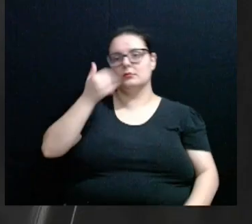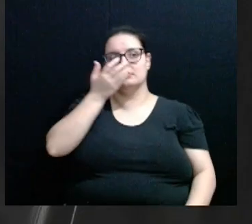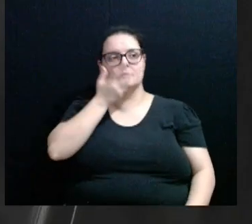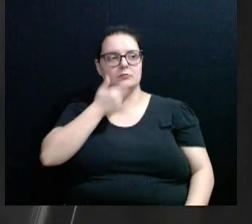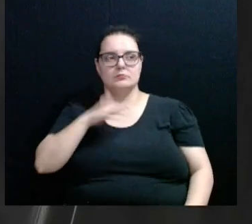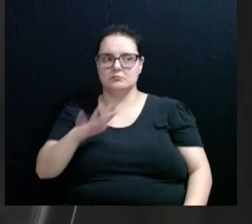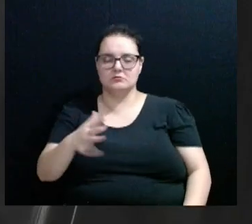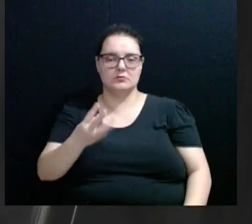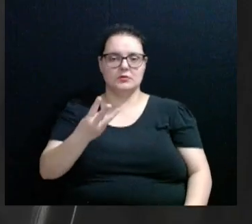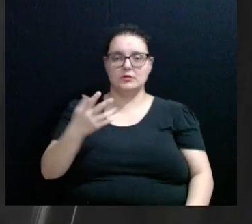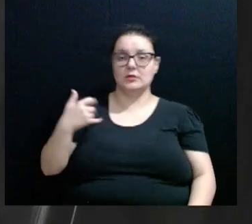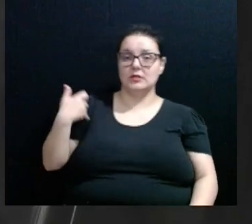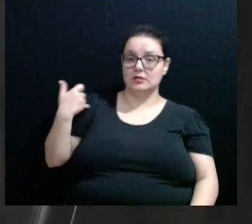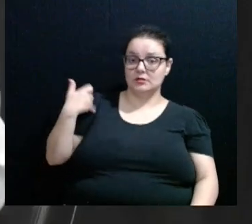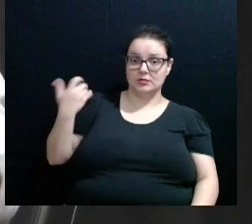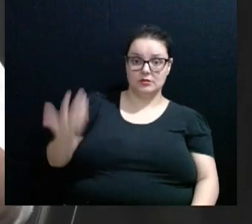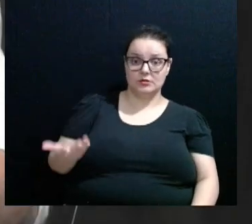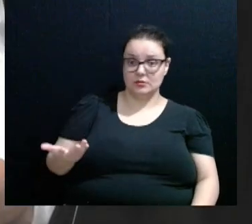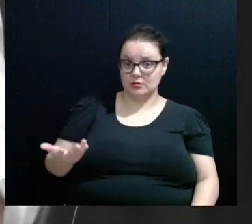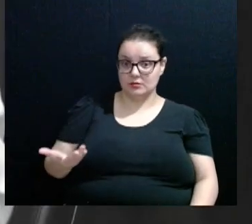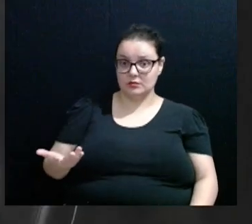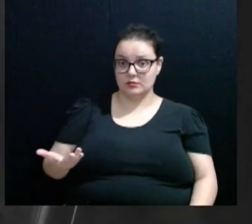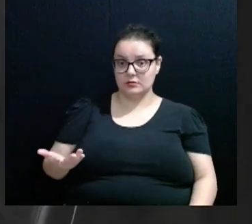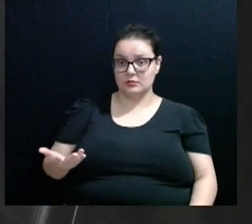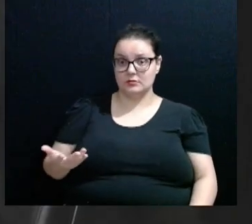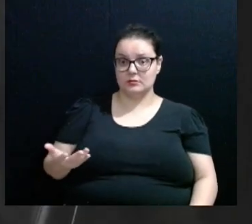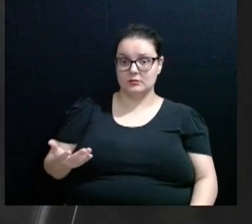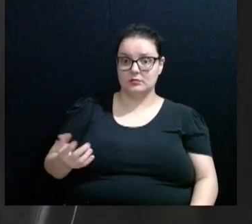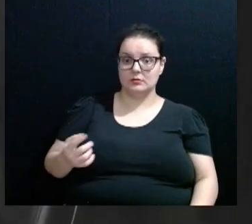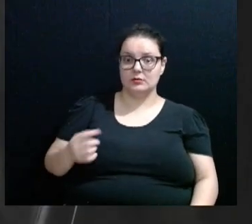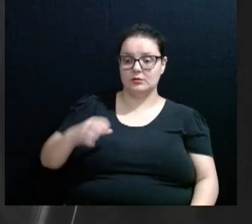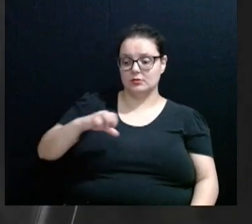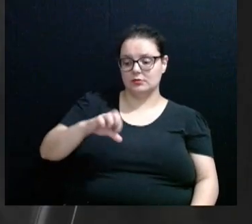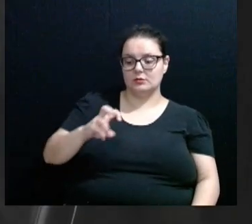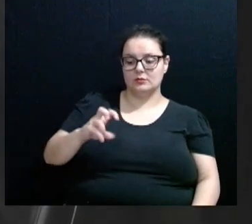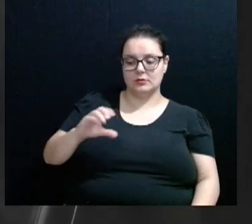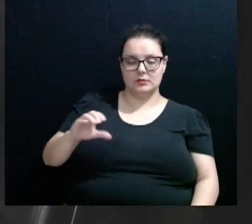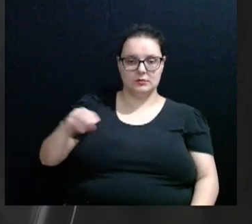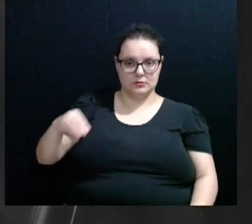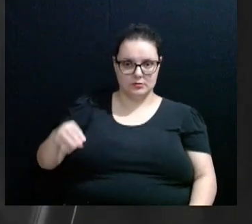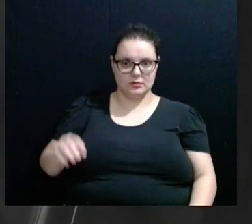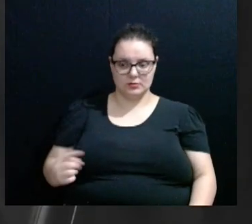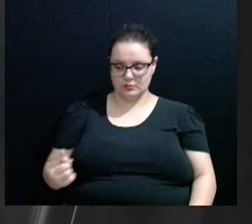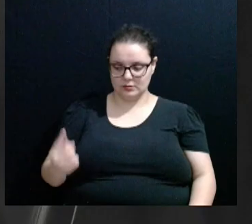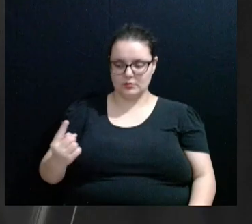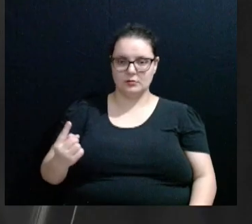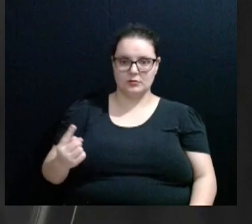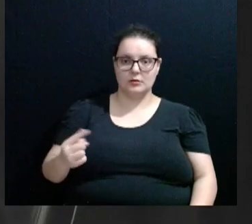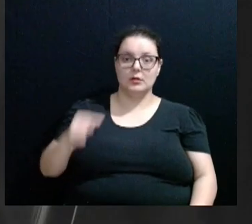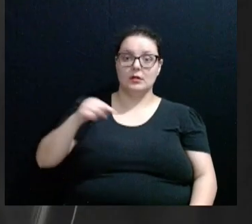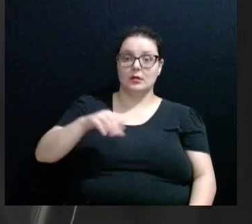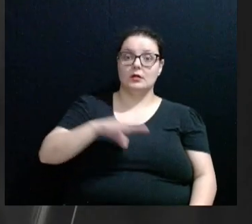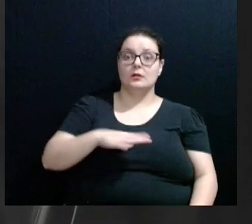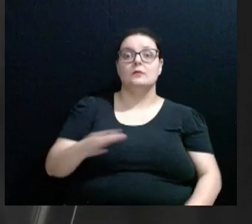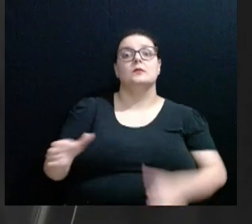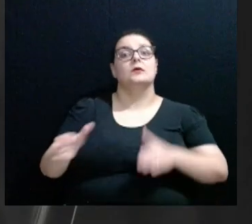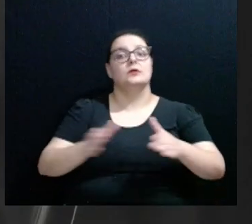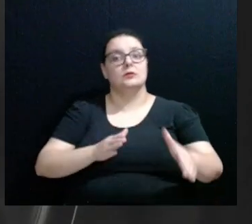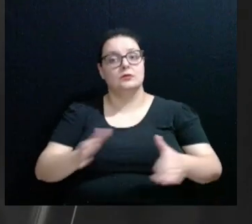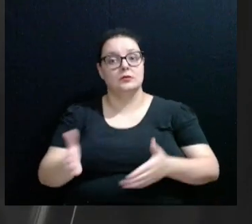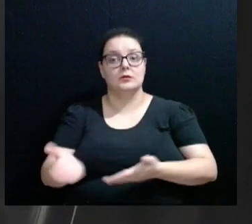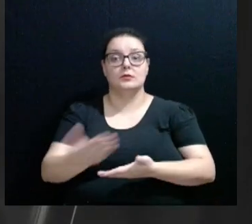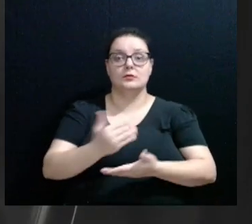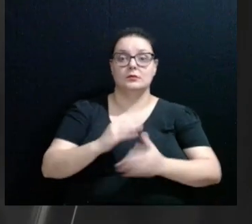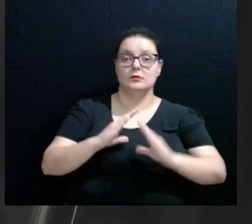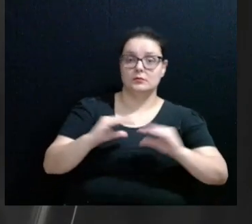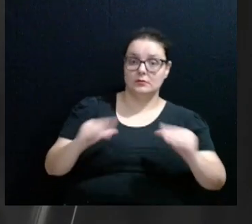de 3 anos, e com uma estatura média de 95 centímetros, essa cidade vai ser acessível, vai ser acolhedora